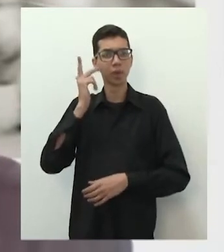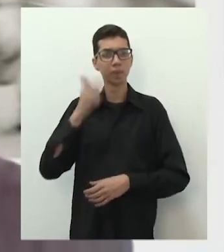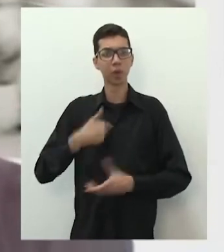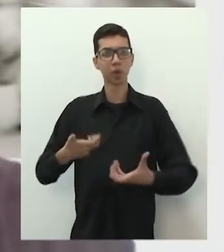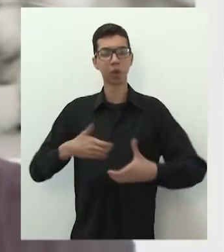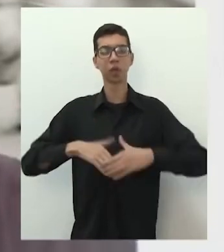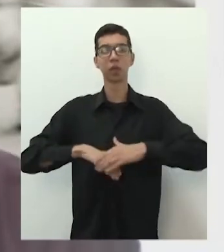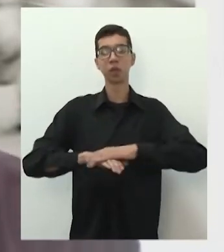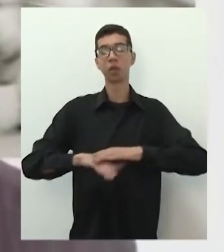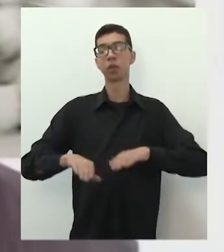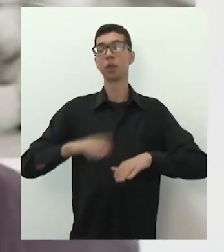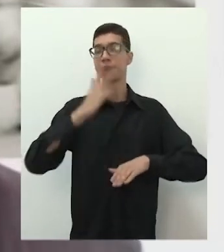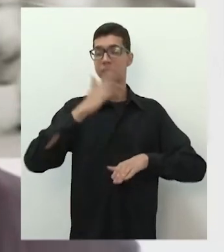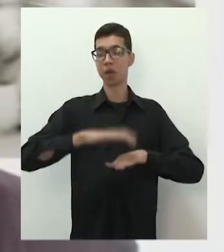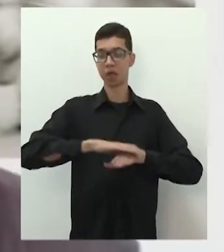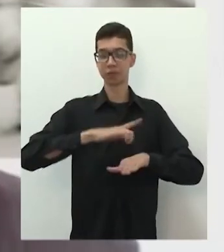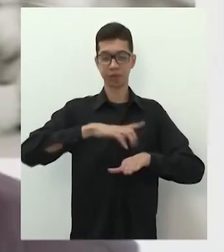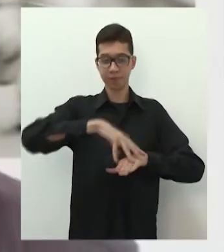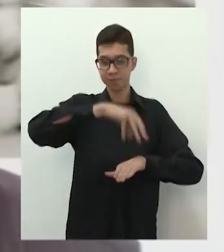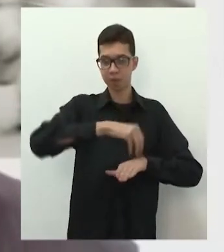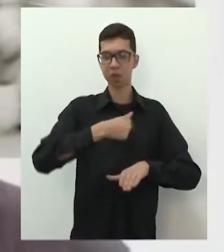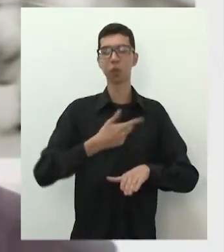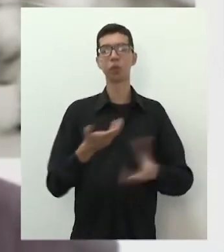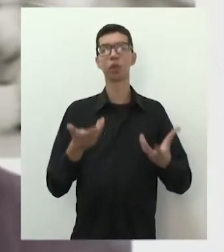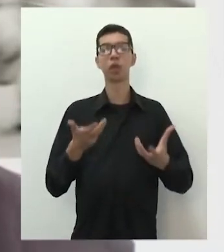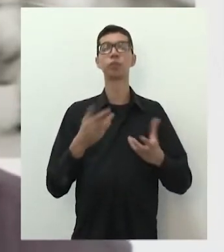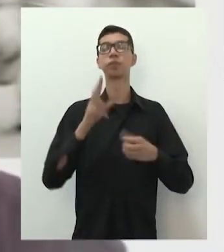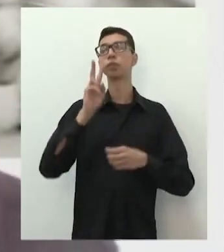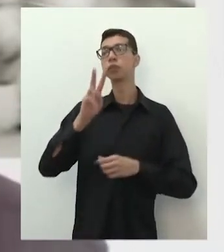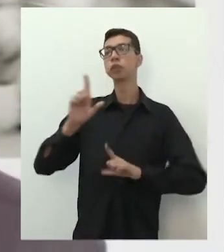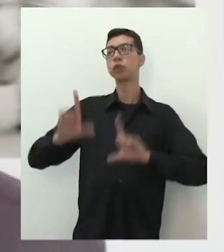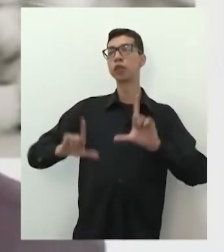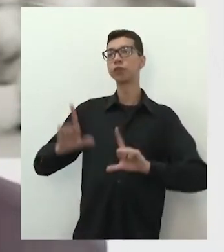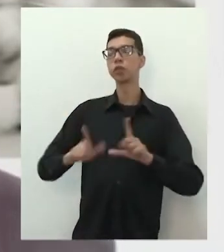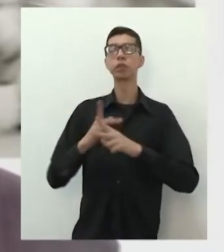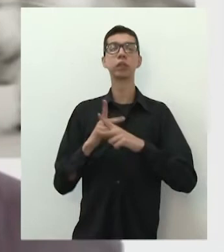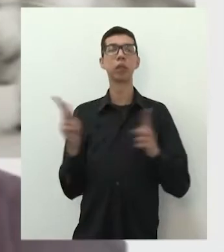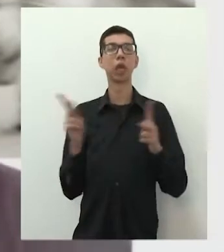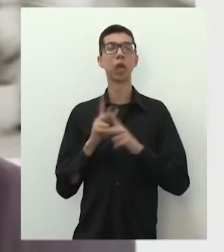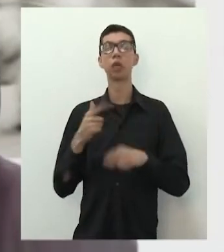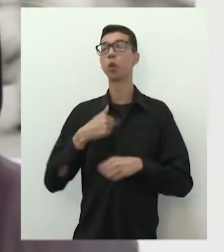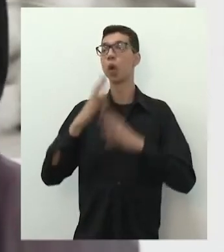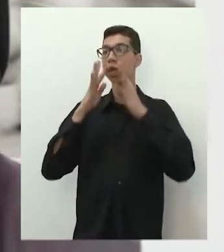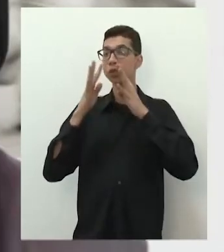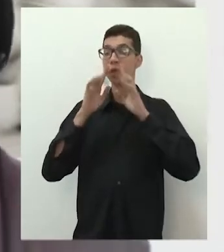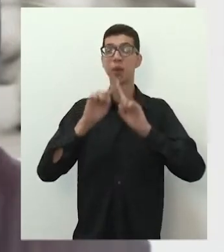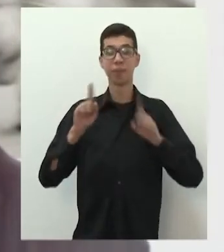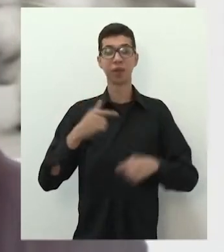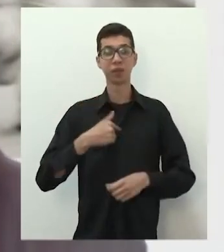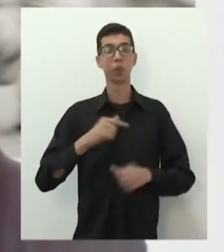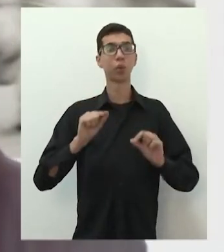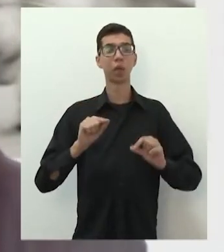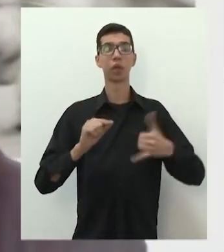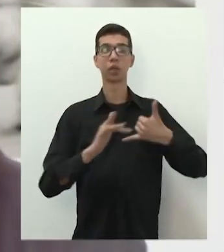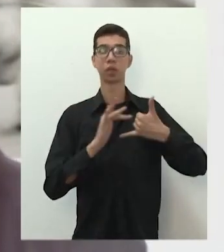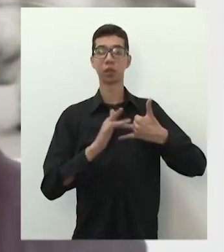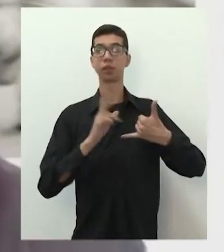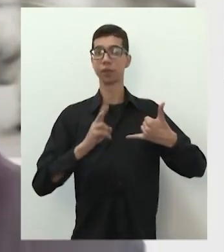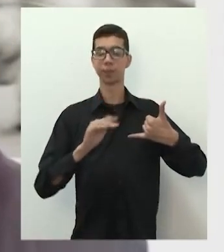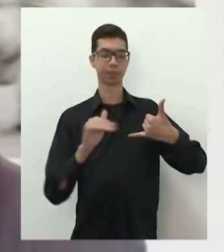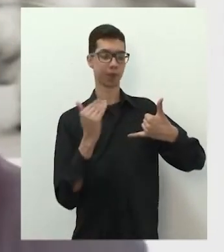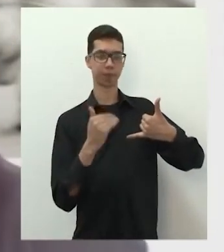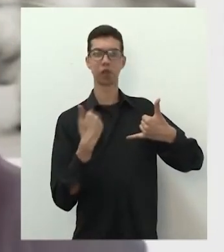bom restaurante. O problema é que a Priscila passa a olhar o prato dela e pensa assim, que bosta que é minha vida.